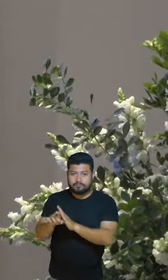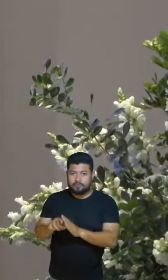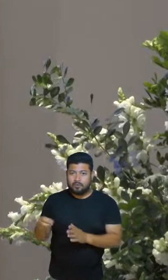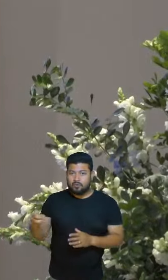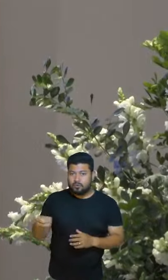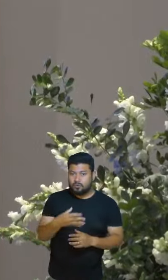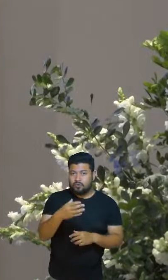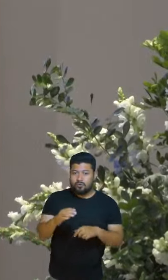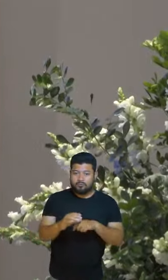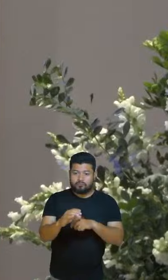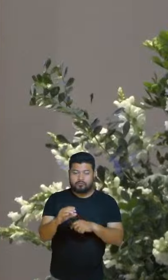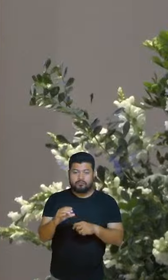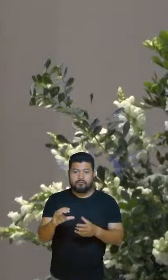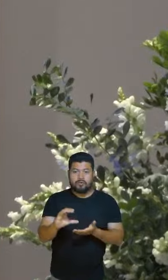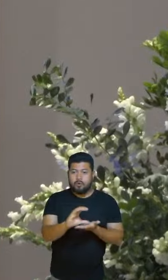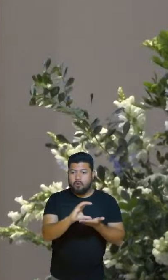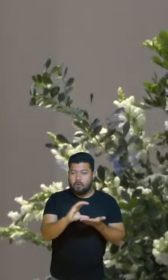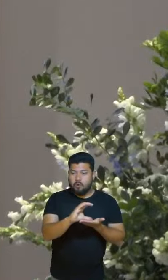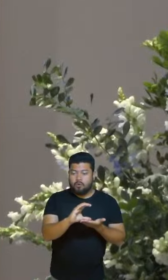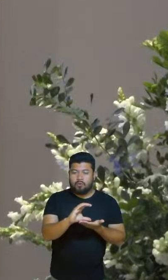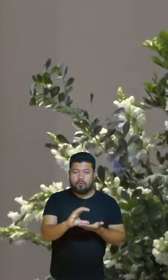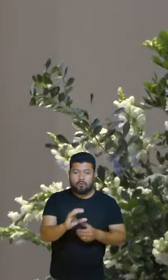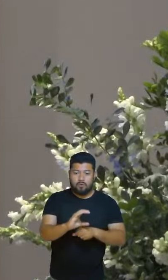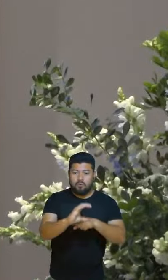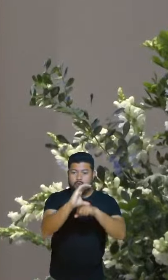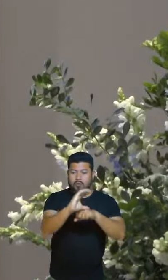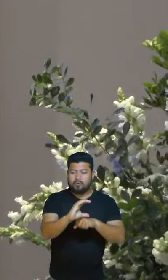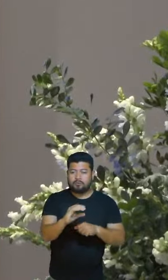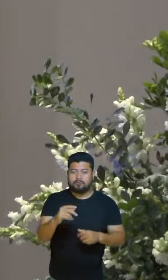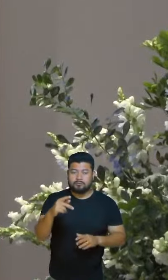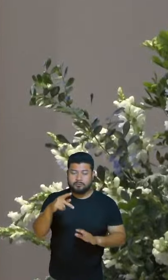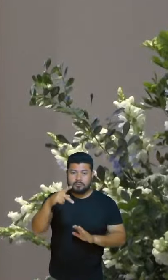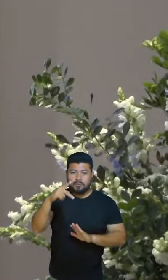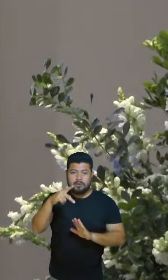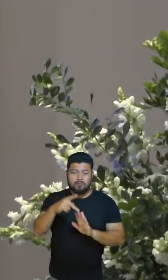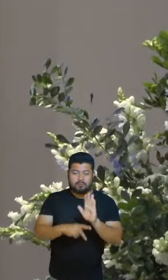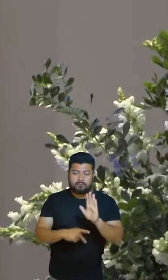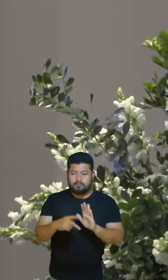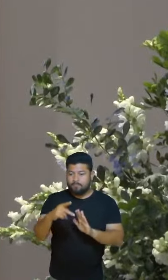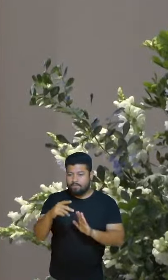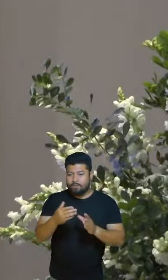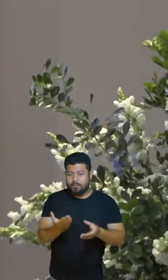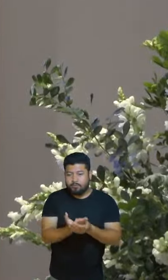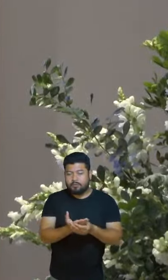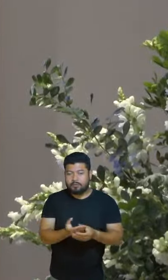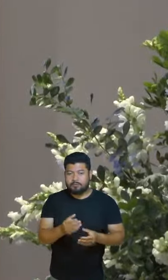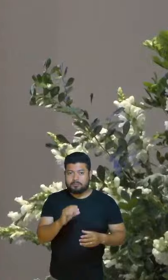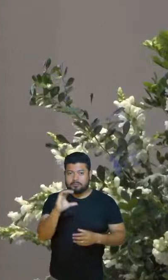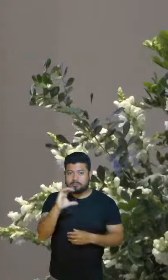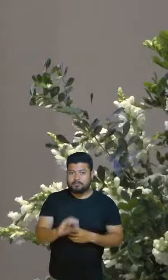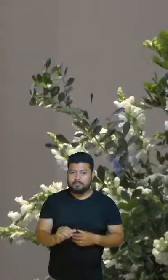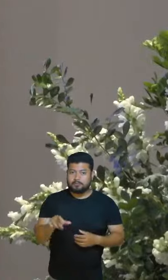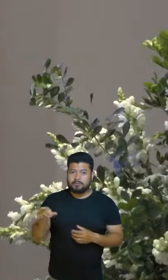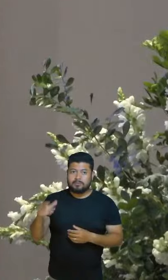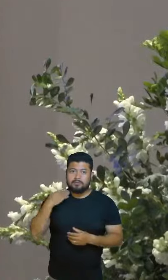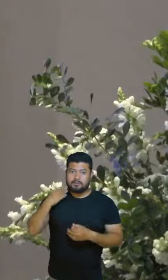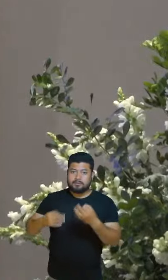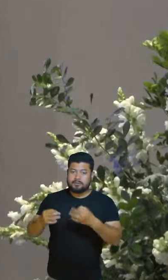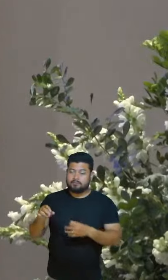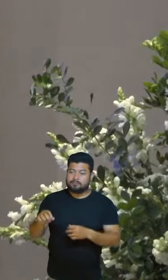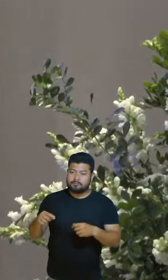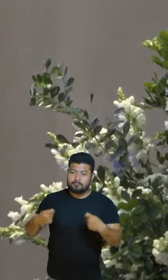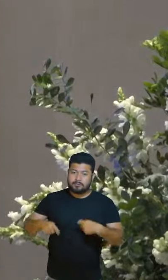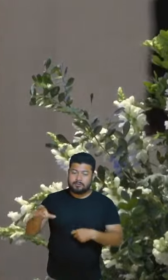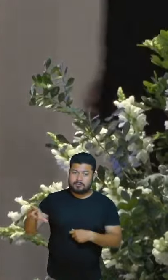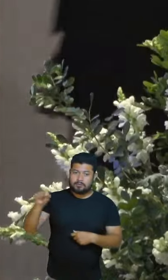Processo Civil né O Código de Processo Civil ele já traz essas mudanças quando ele diz que o juiz tem que nomear alguém